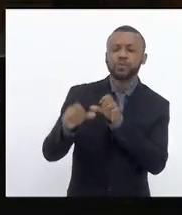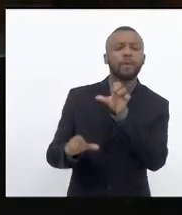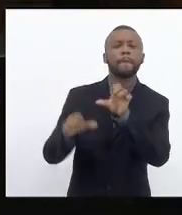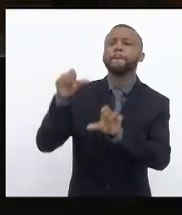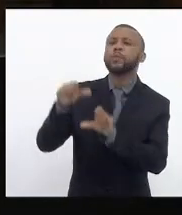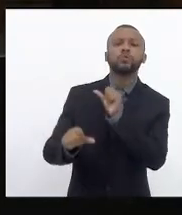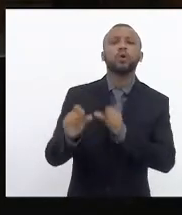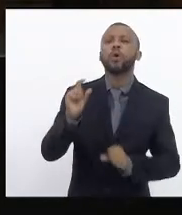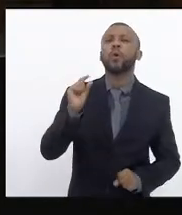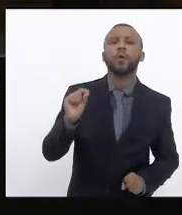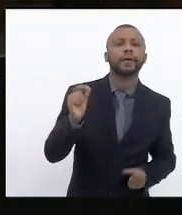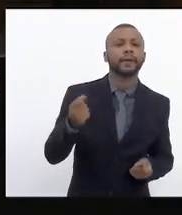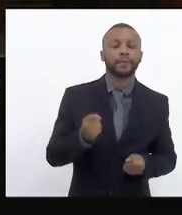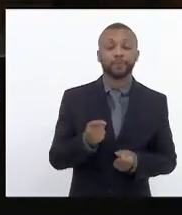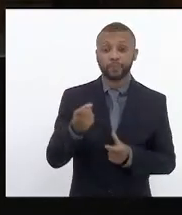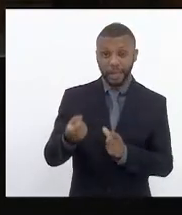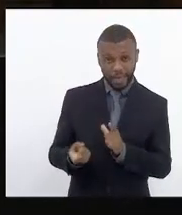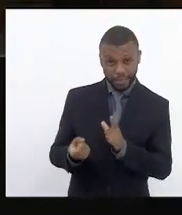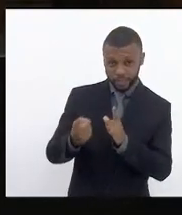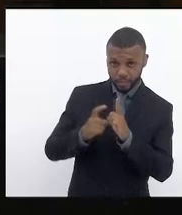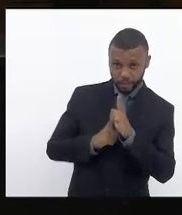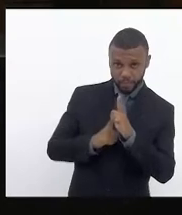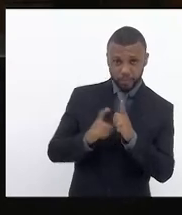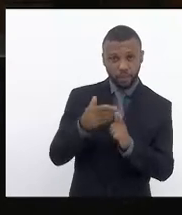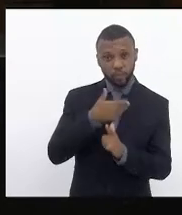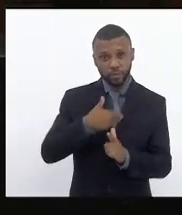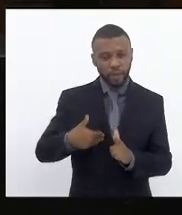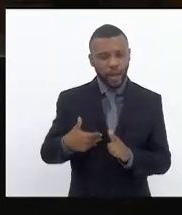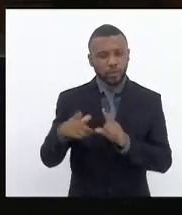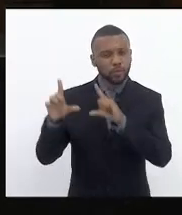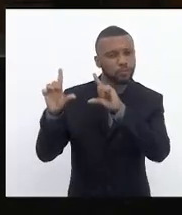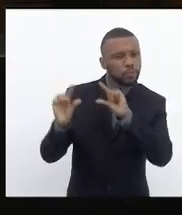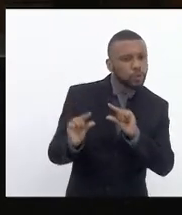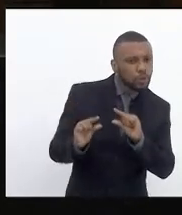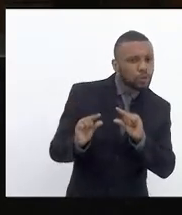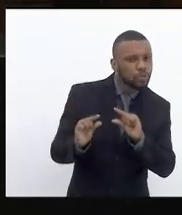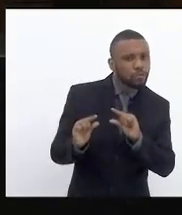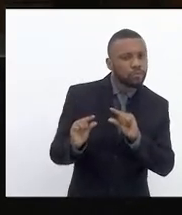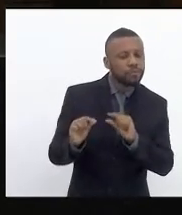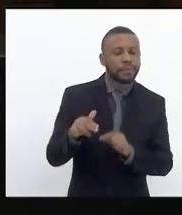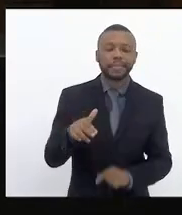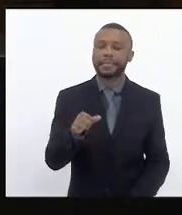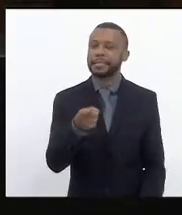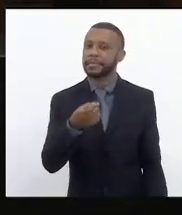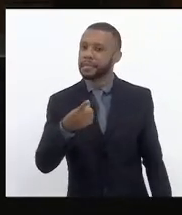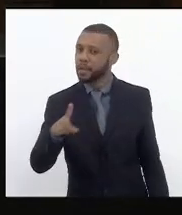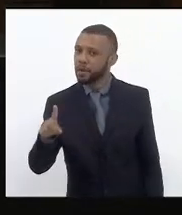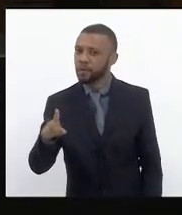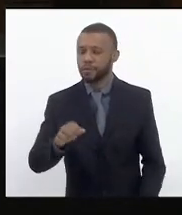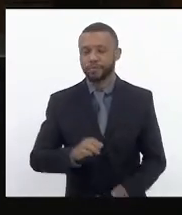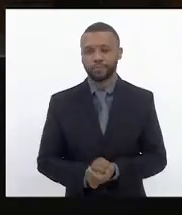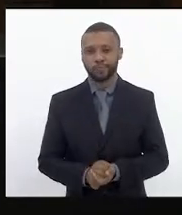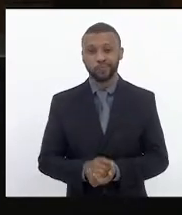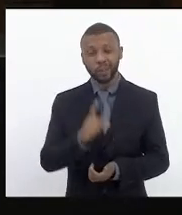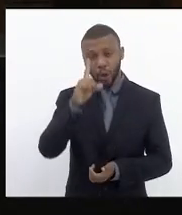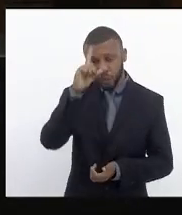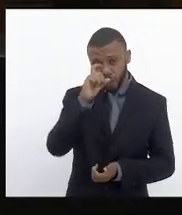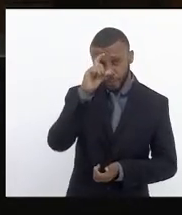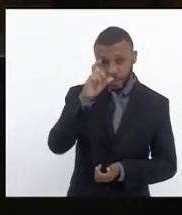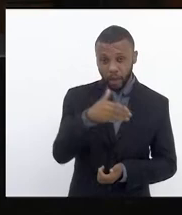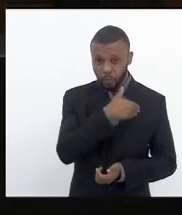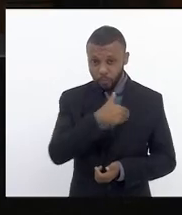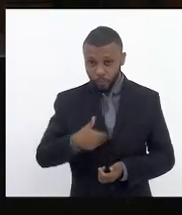mudou a dívida do nosso Estado com a união diminuiu não os hospitais públicos